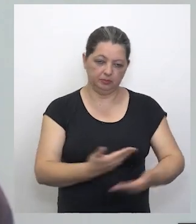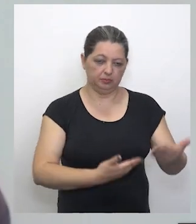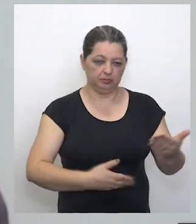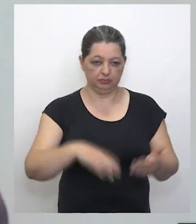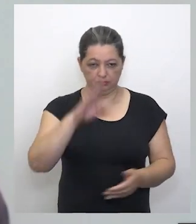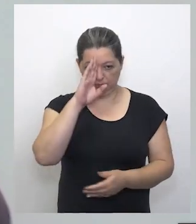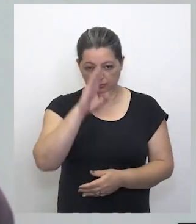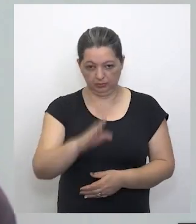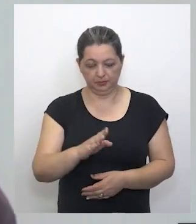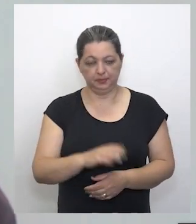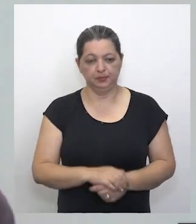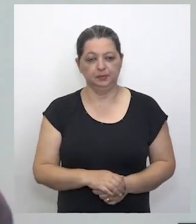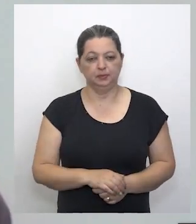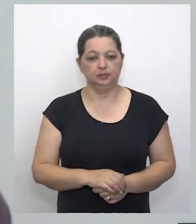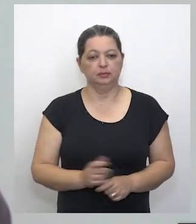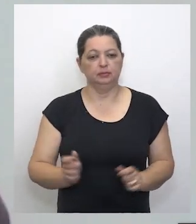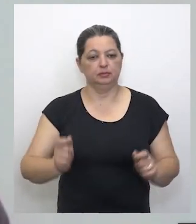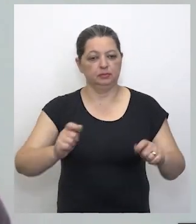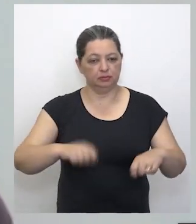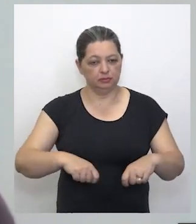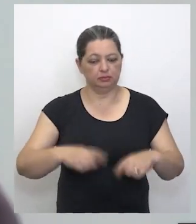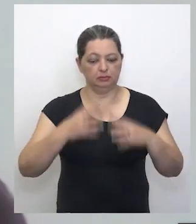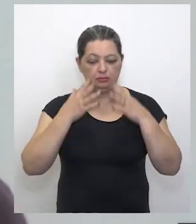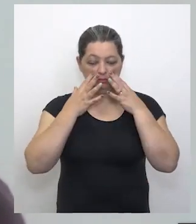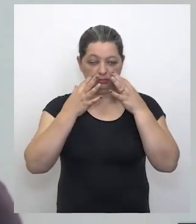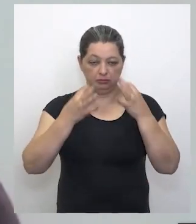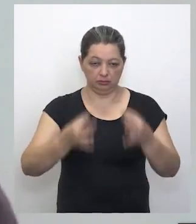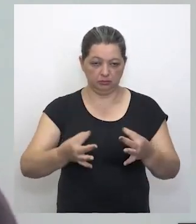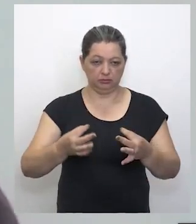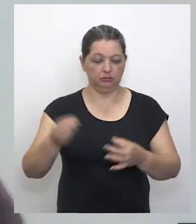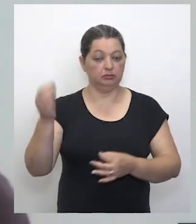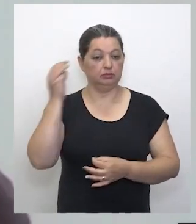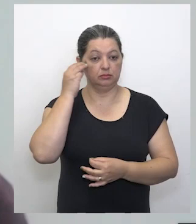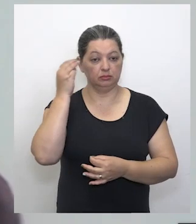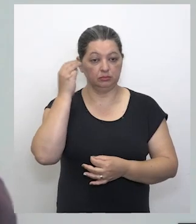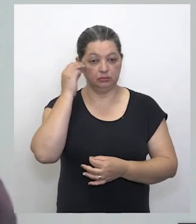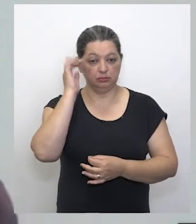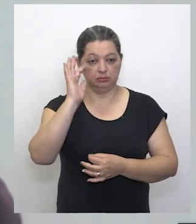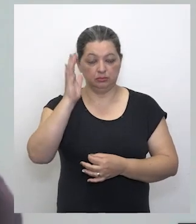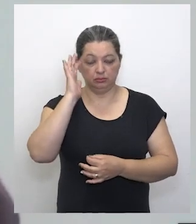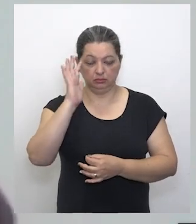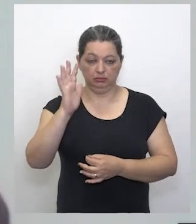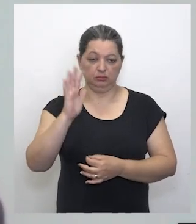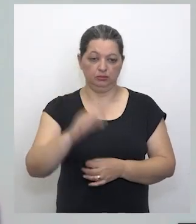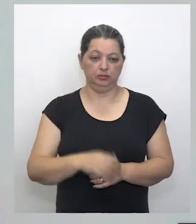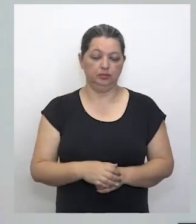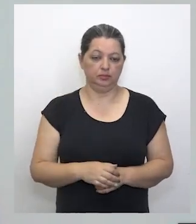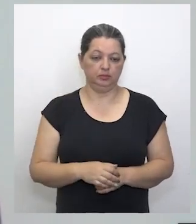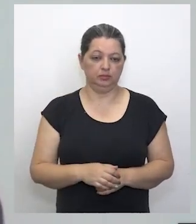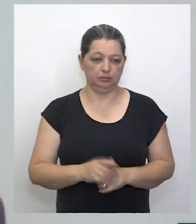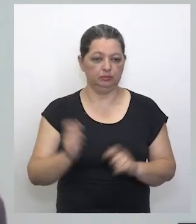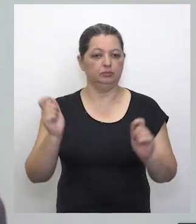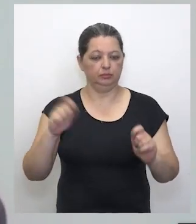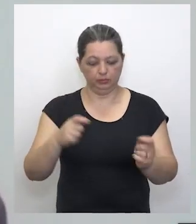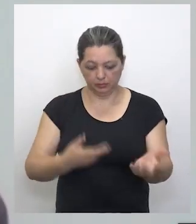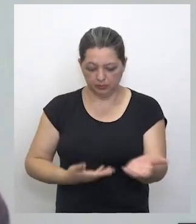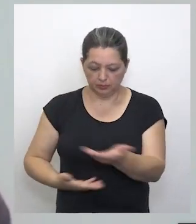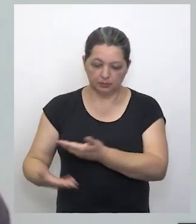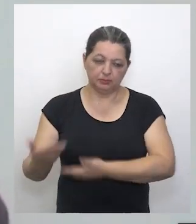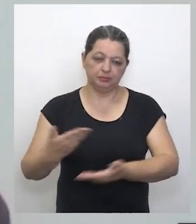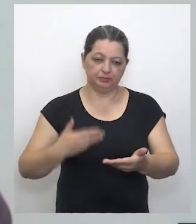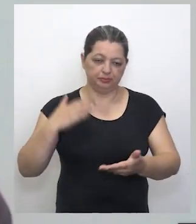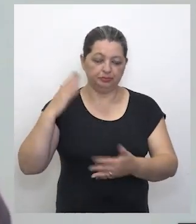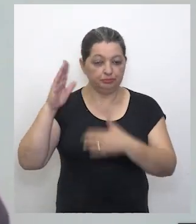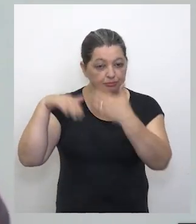né? Algumas capacidades como a atenção, a memória, a imaginação, podem ser desenvolvidas nessas crianças